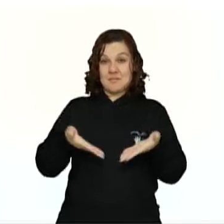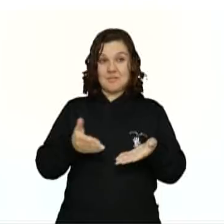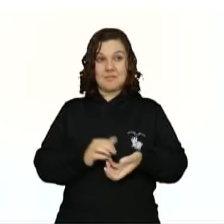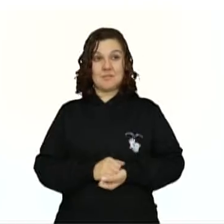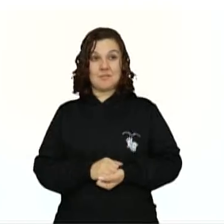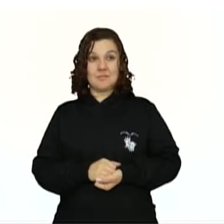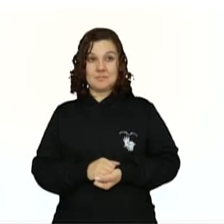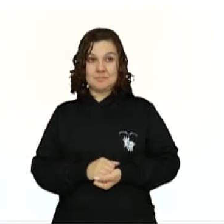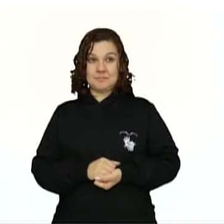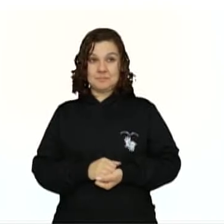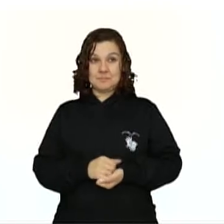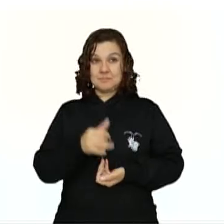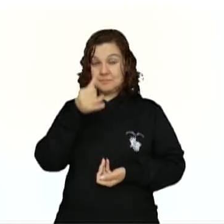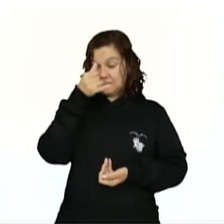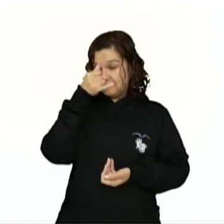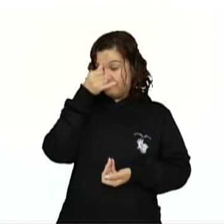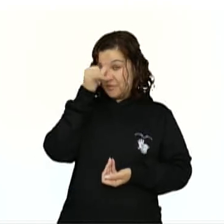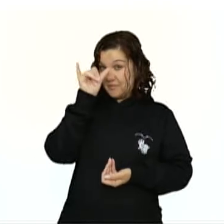agora.